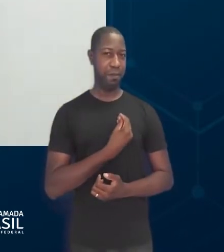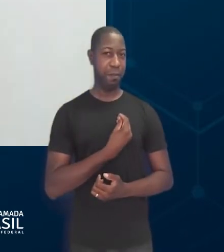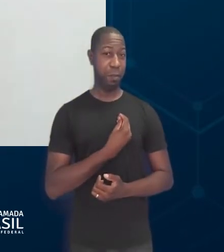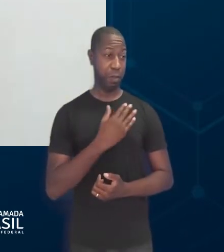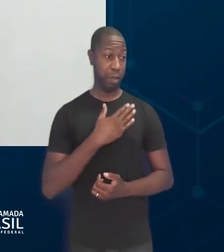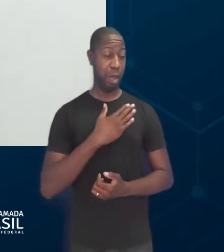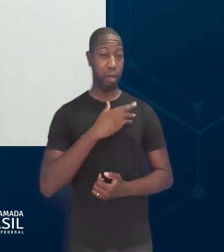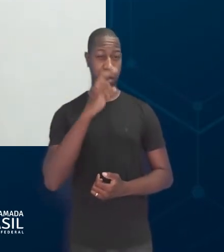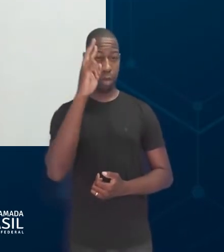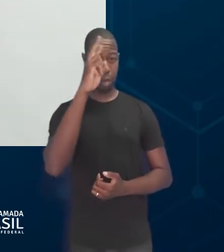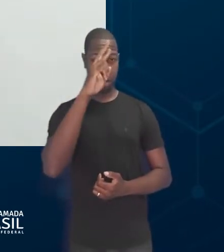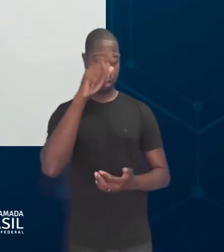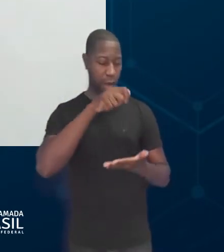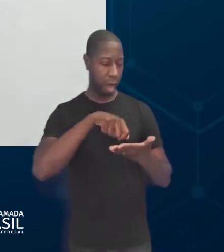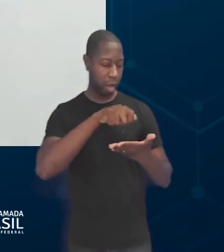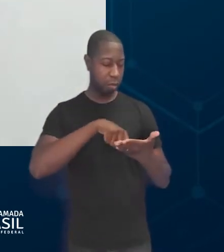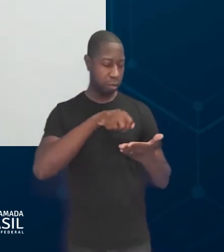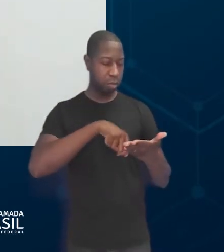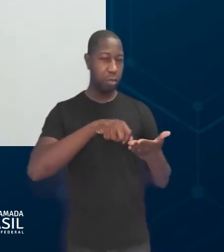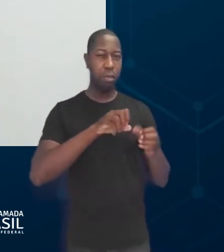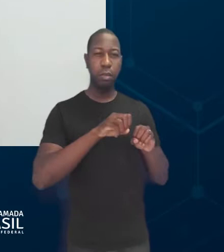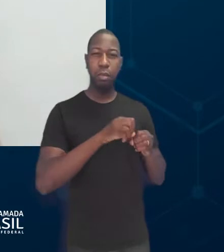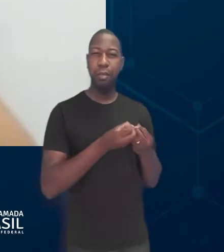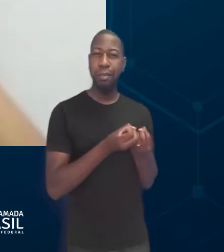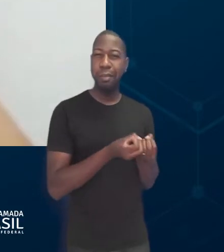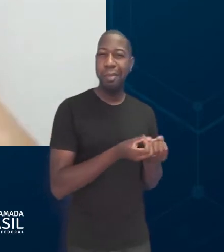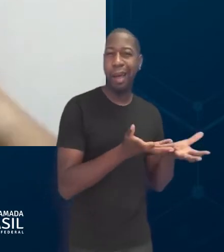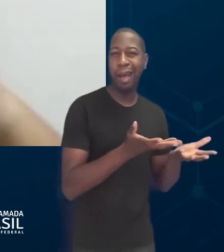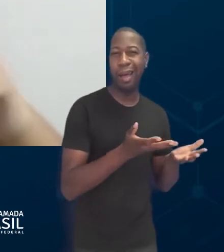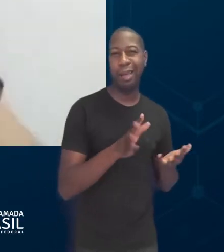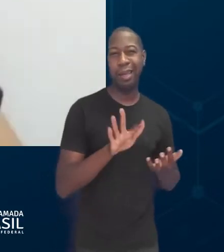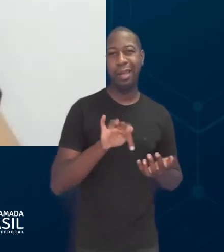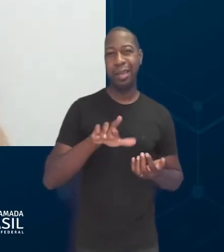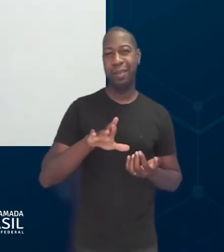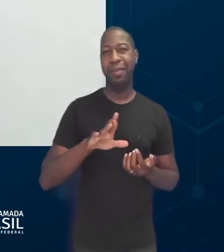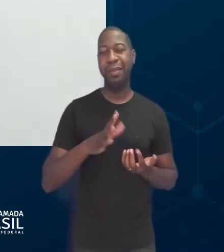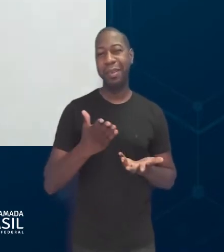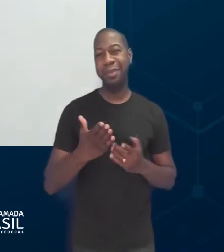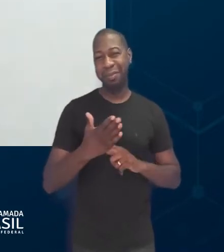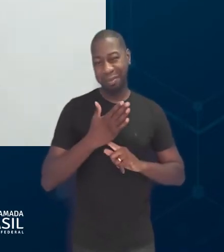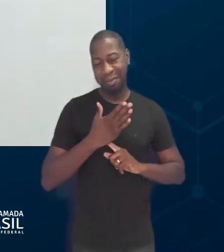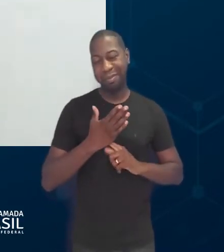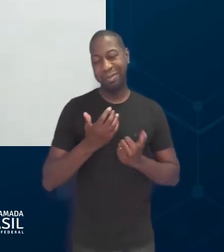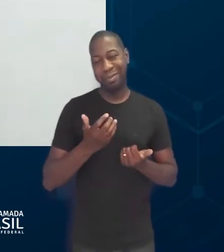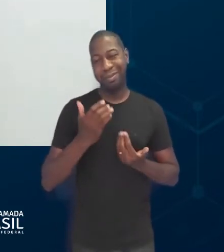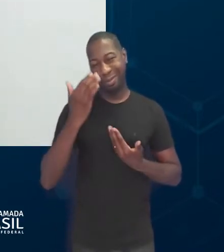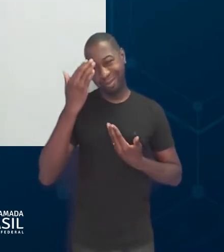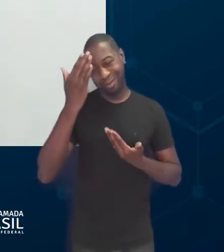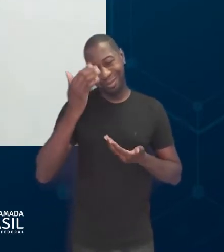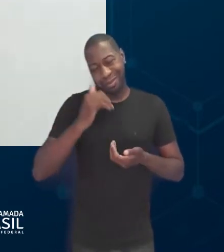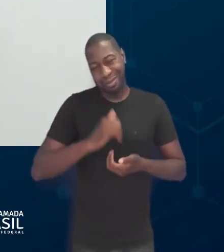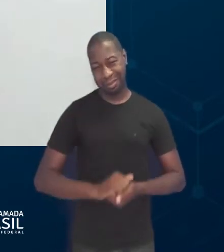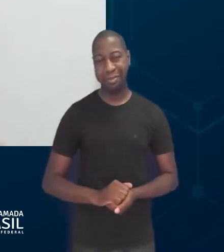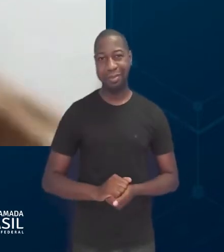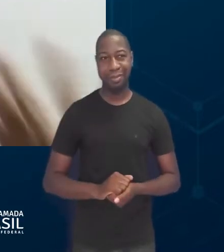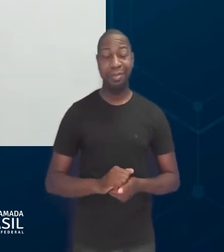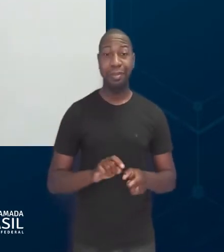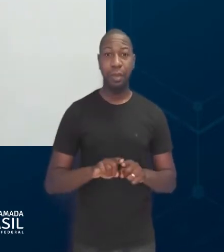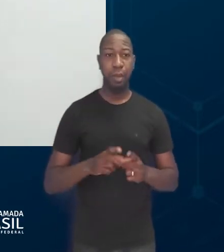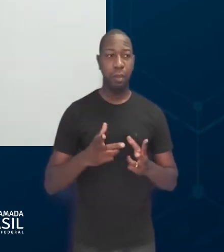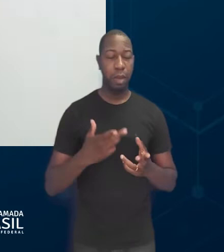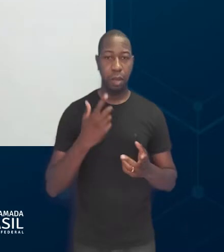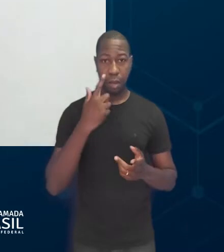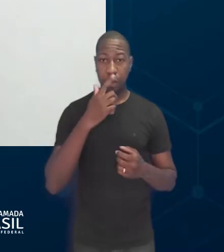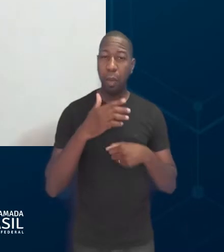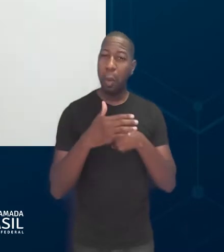quadrinhos. Eu visitei várias feiras por todo o Brasil, mas a feira continua sendo uma das minhas favoritas. Eu acho que isso é pelo acolhimento que a gente